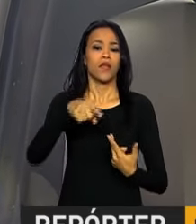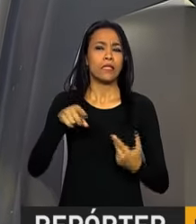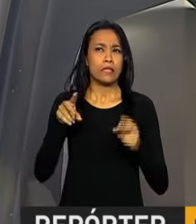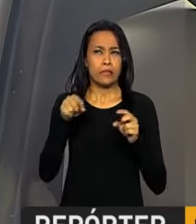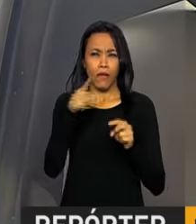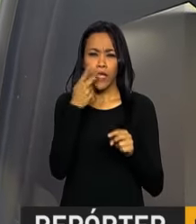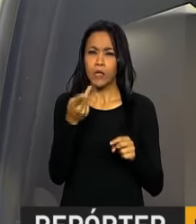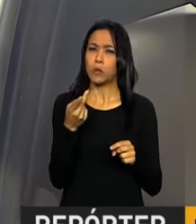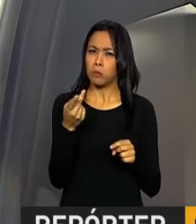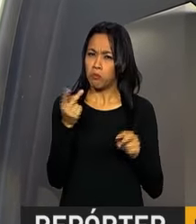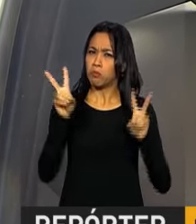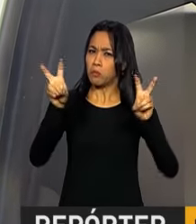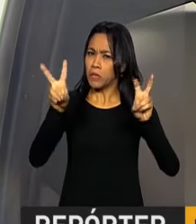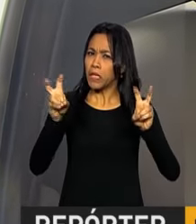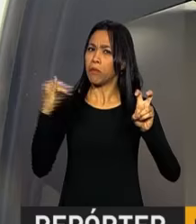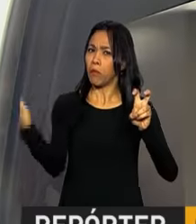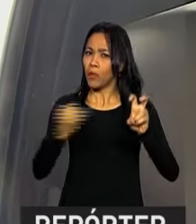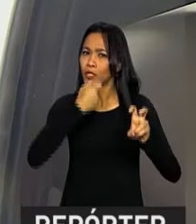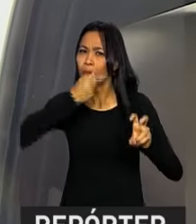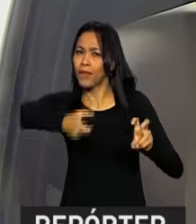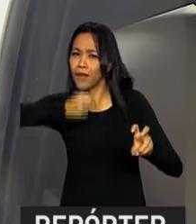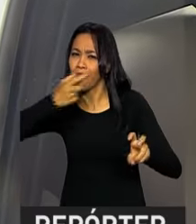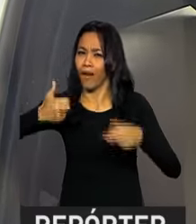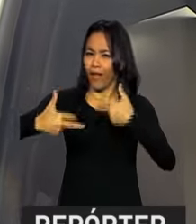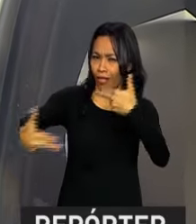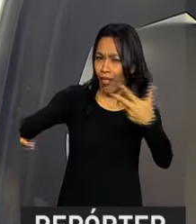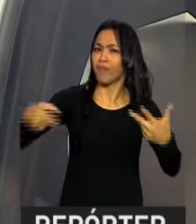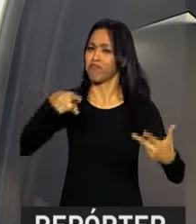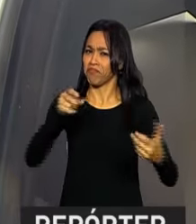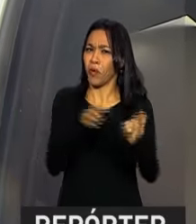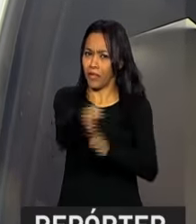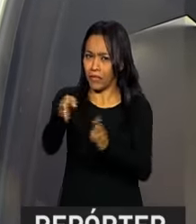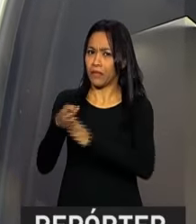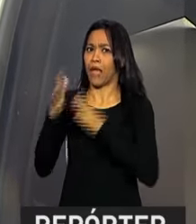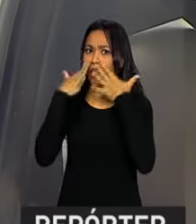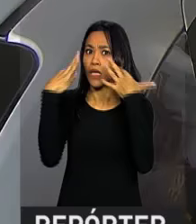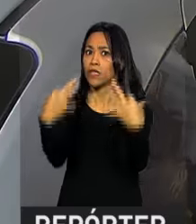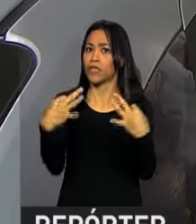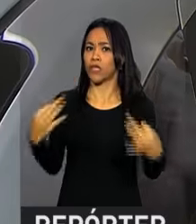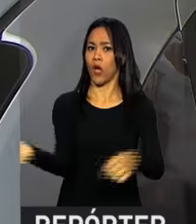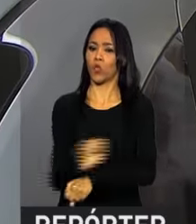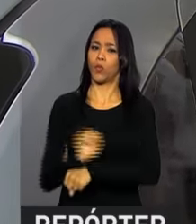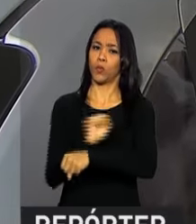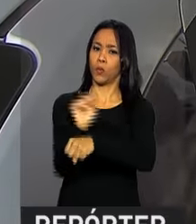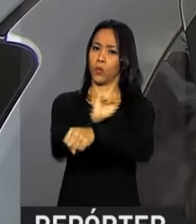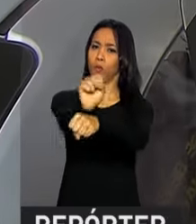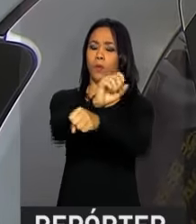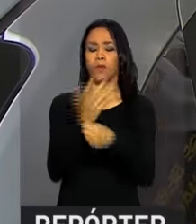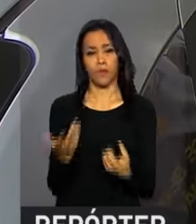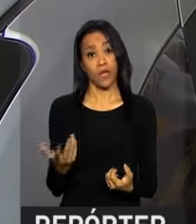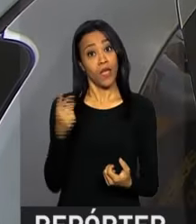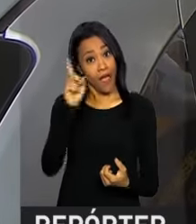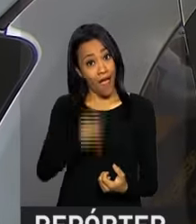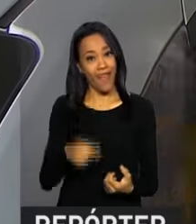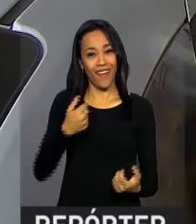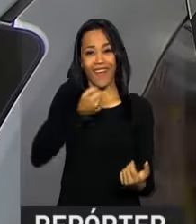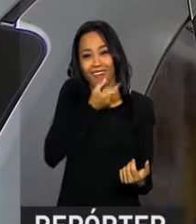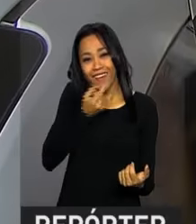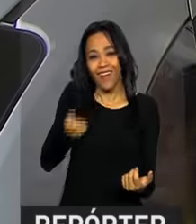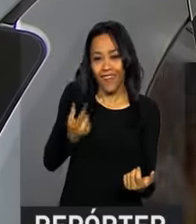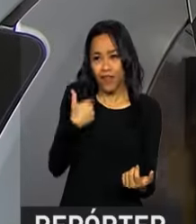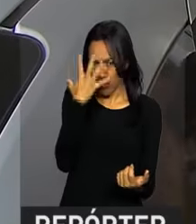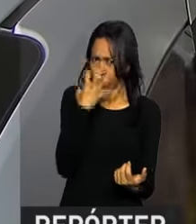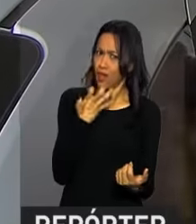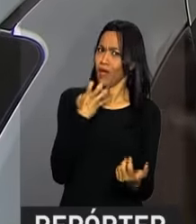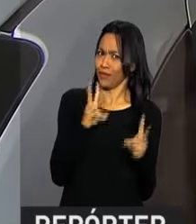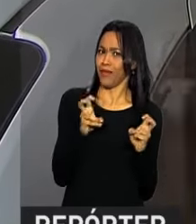tema importante, de um tema relevante que todo mundo tem que ter atenção no trânsito. E é uma forma divertida de tratar um assunto